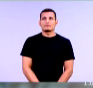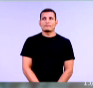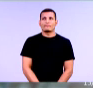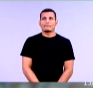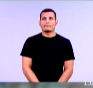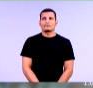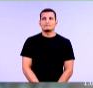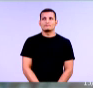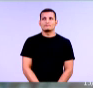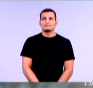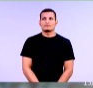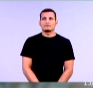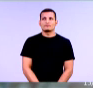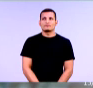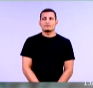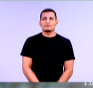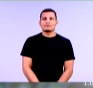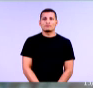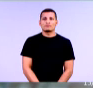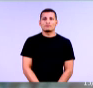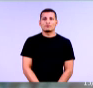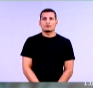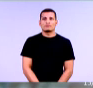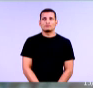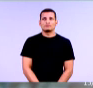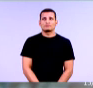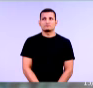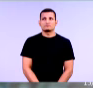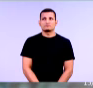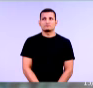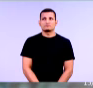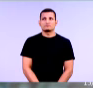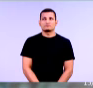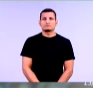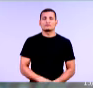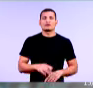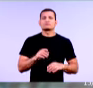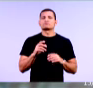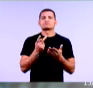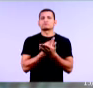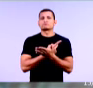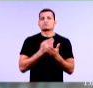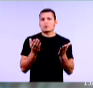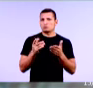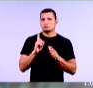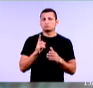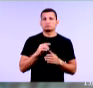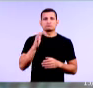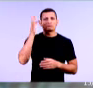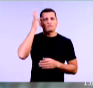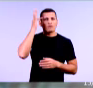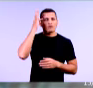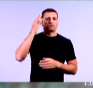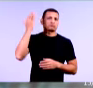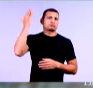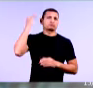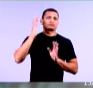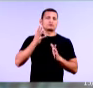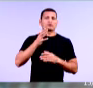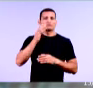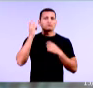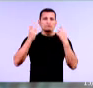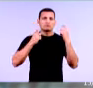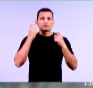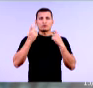E isso, gente, é melhor ainda, porque isso não acontece de agora. Desde os primeiros filósofos, eles já se preocupavam com a